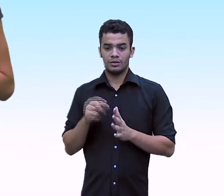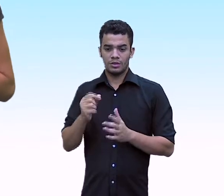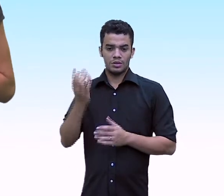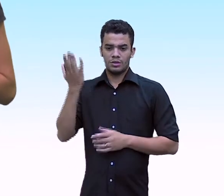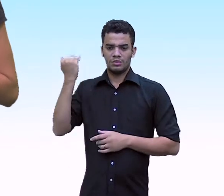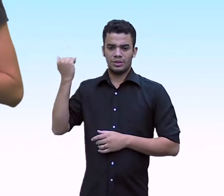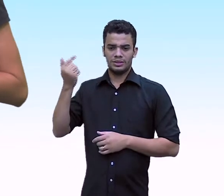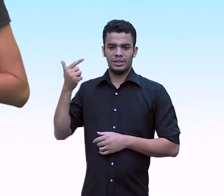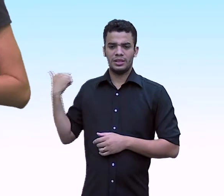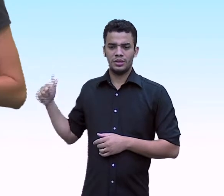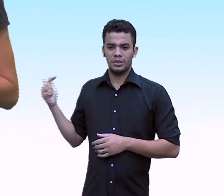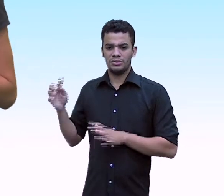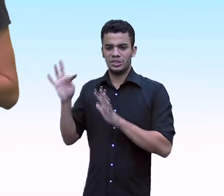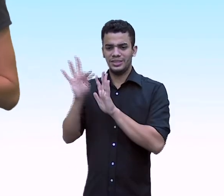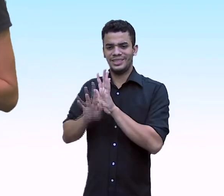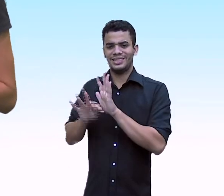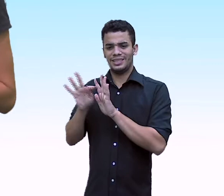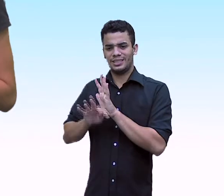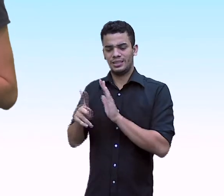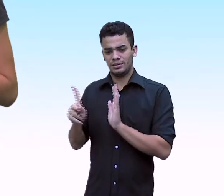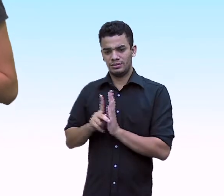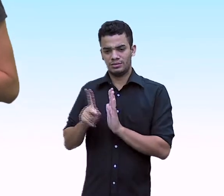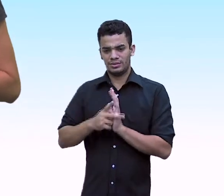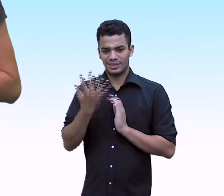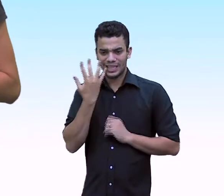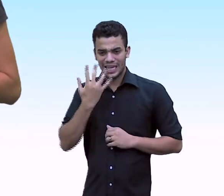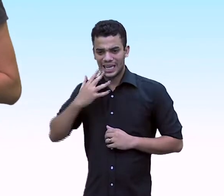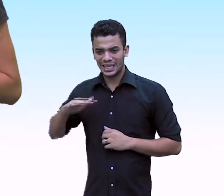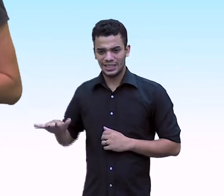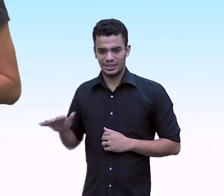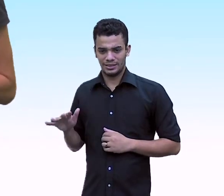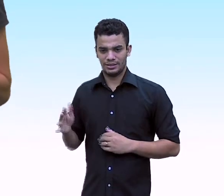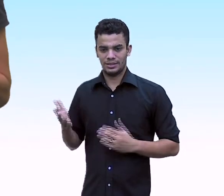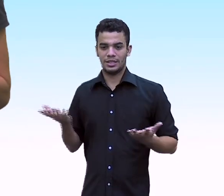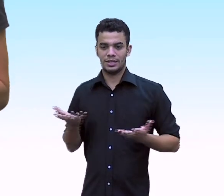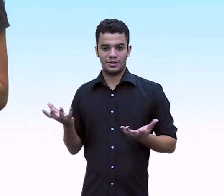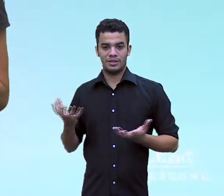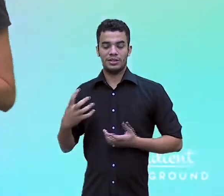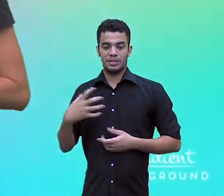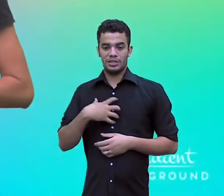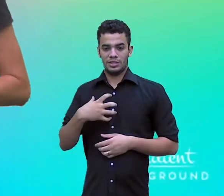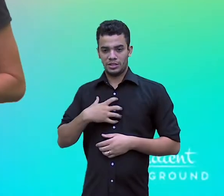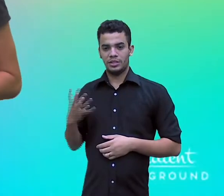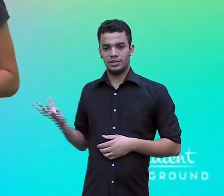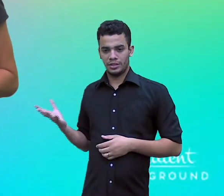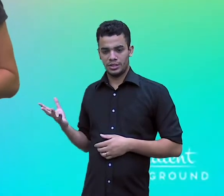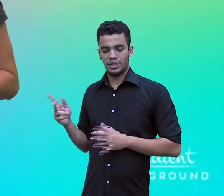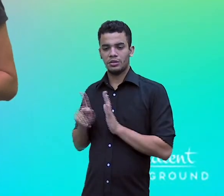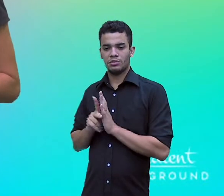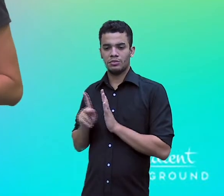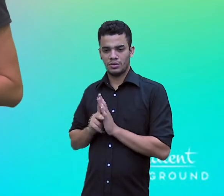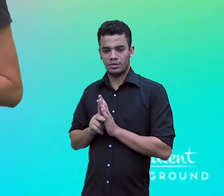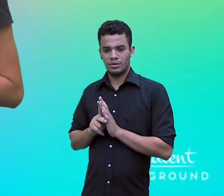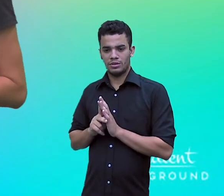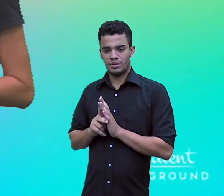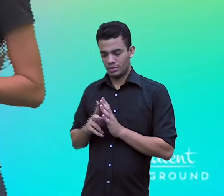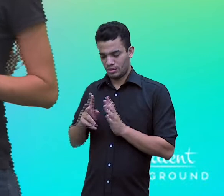A gente tem essa outra versão da fábula, beleza?